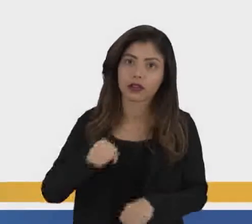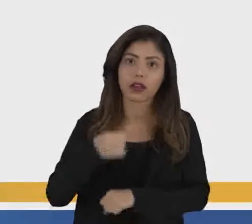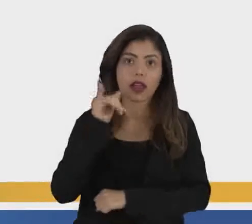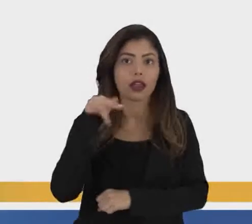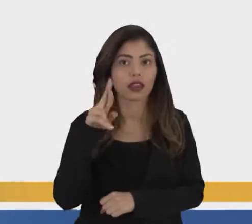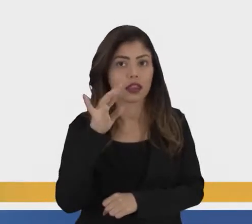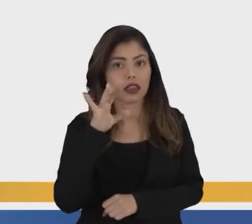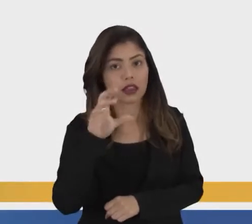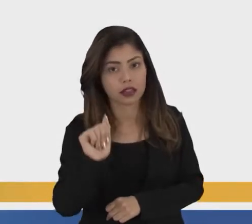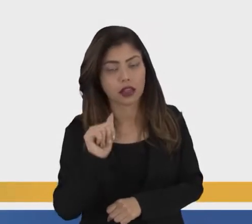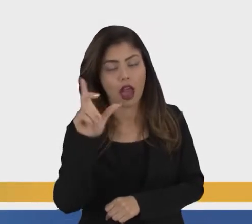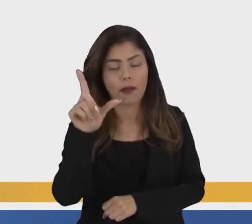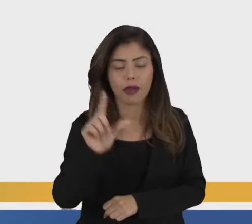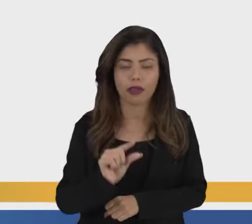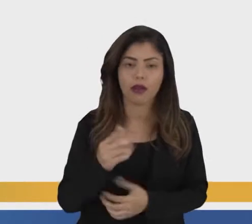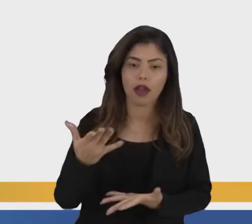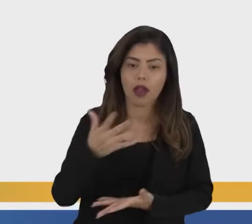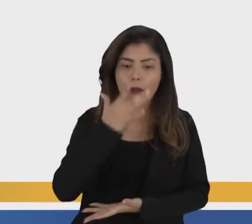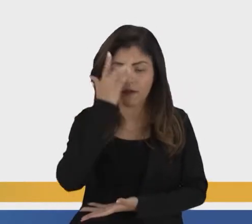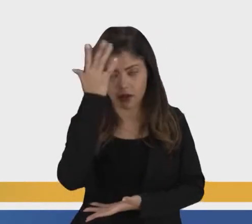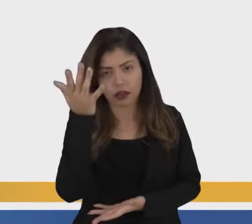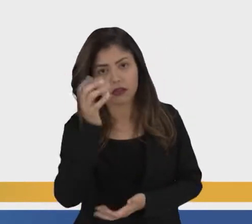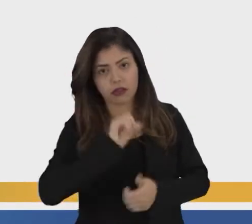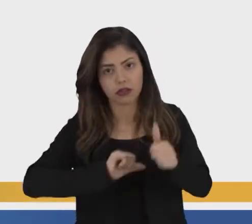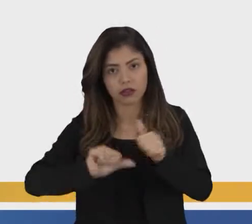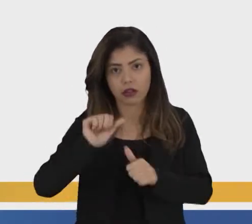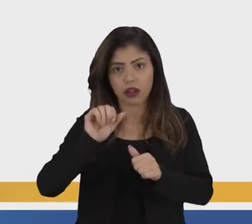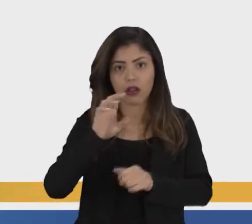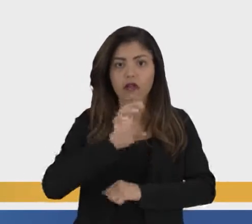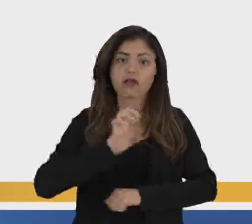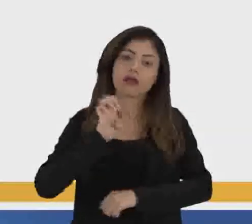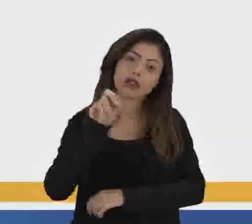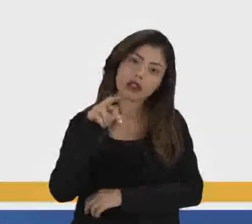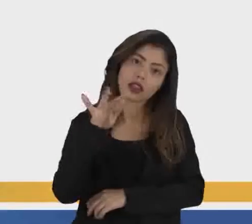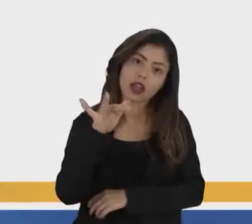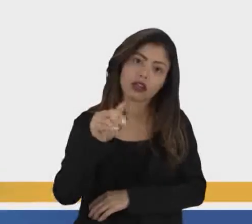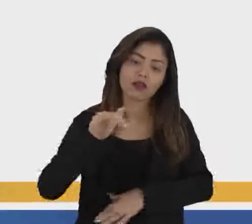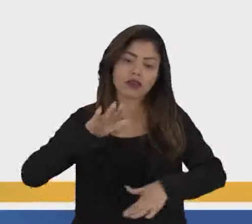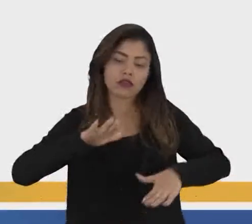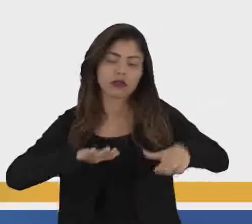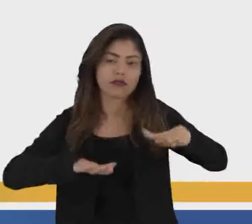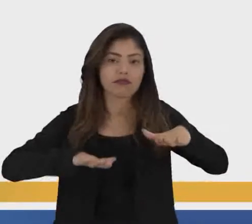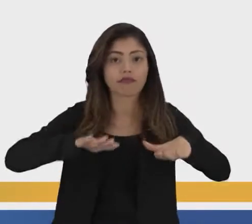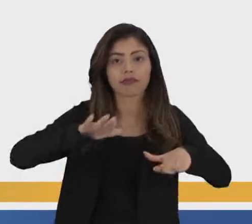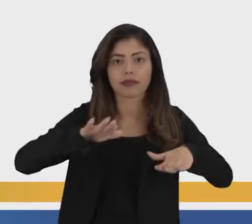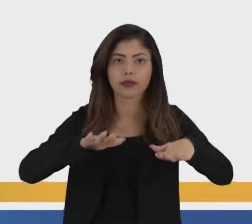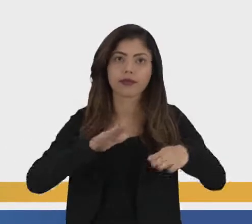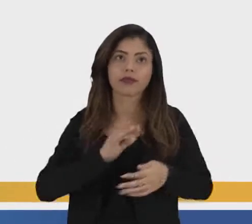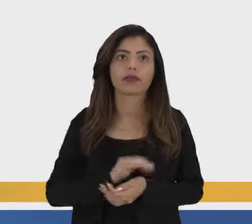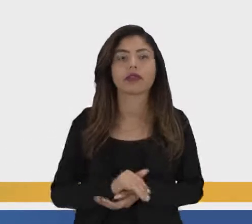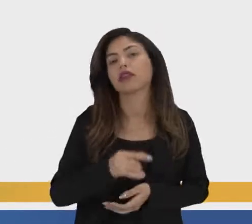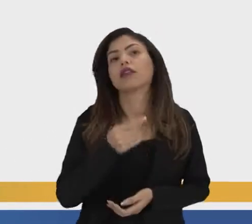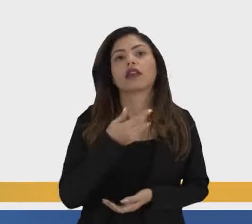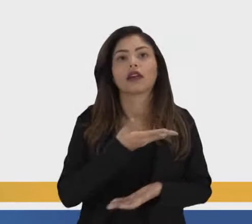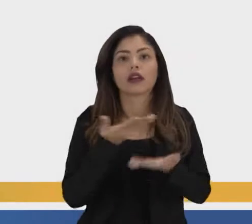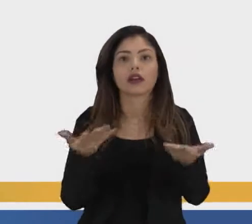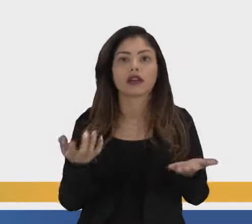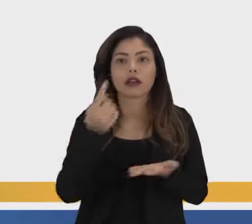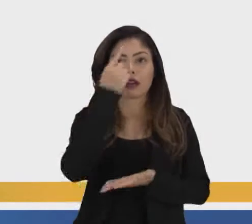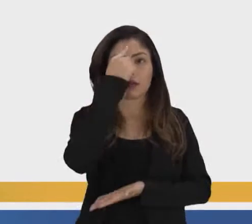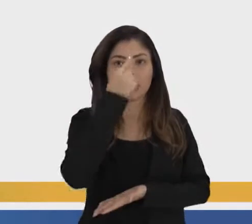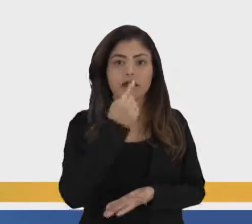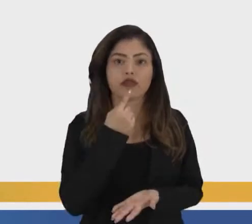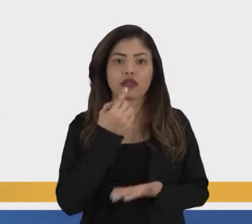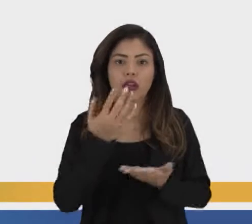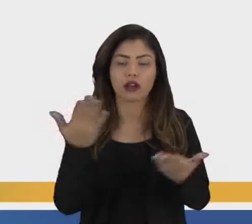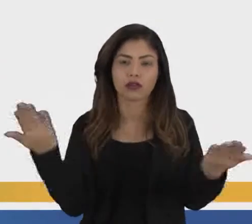inércia menor, mais fácil de alterar o seu estado de equilíbrio. Vejam só essas imagens que vão